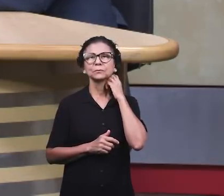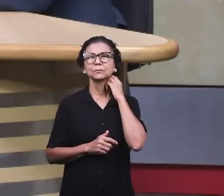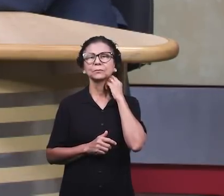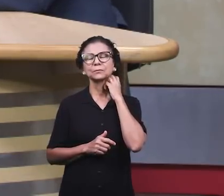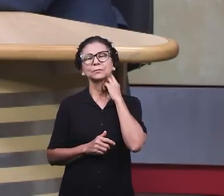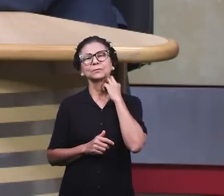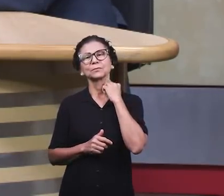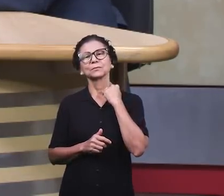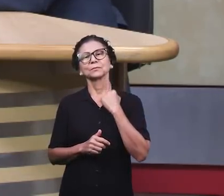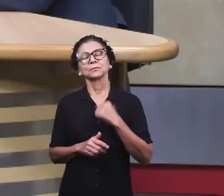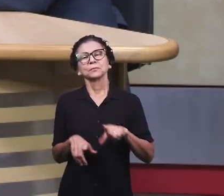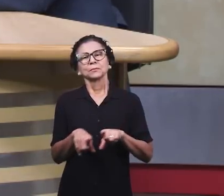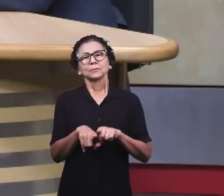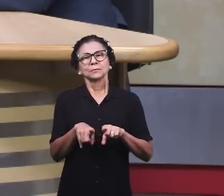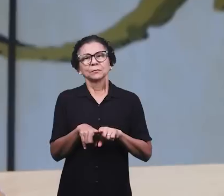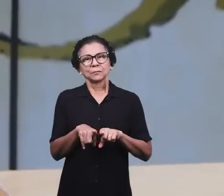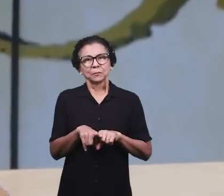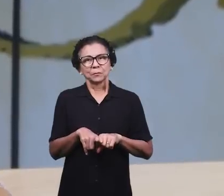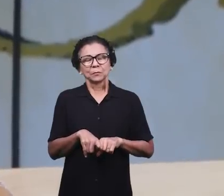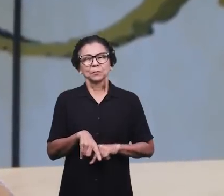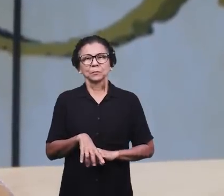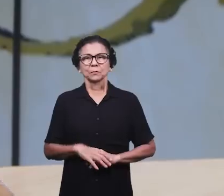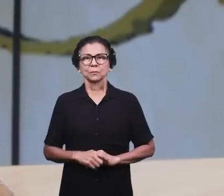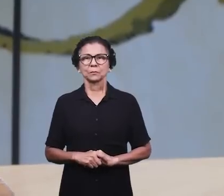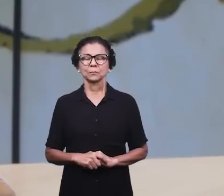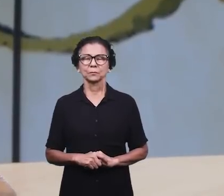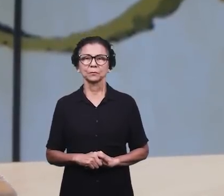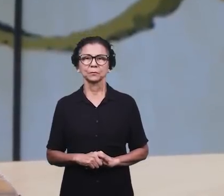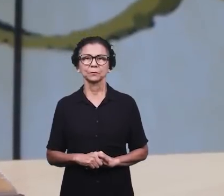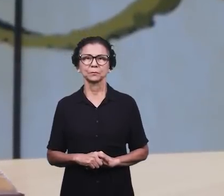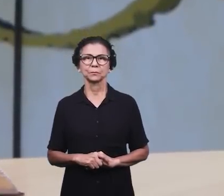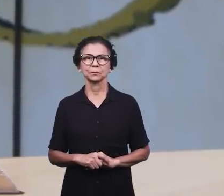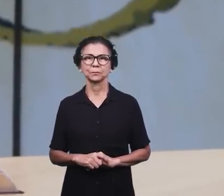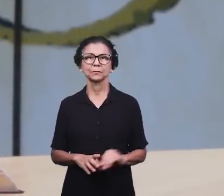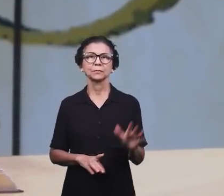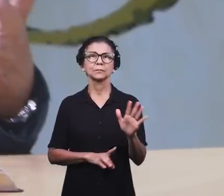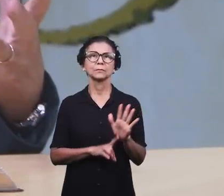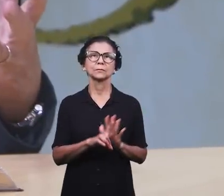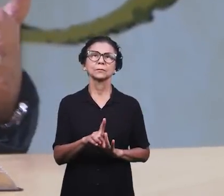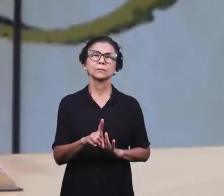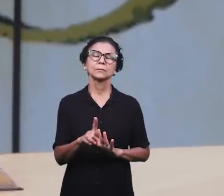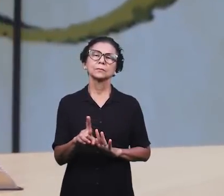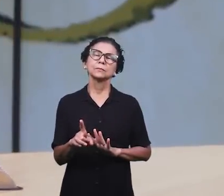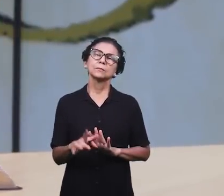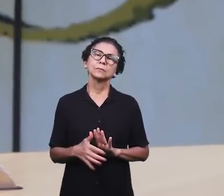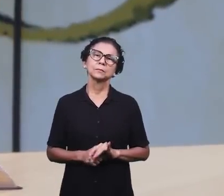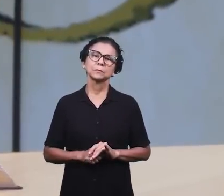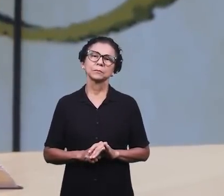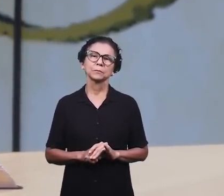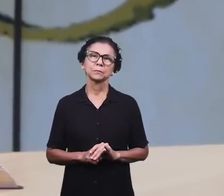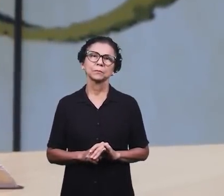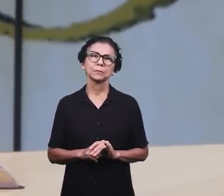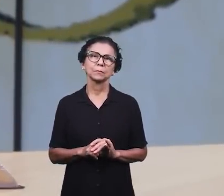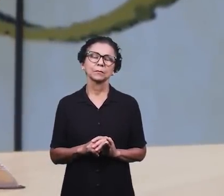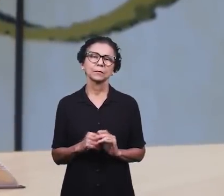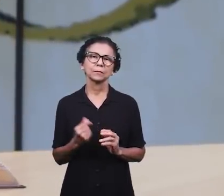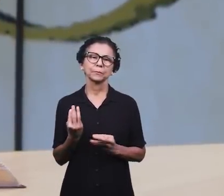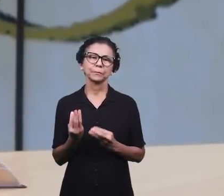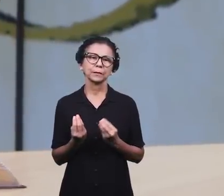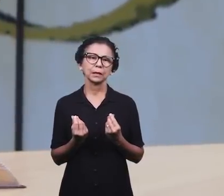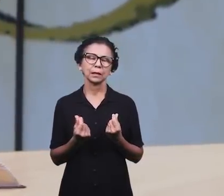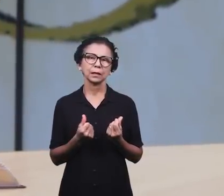outra pergunta que normalmente se faz, né, com relação ao culto profético, é como é que se processa, né, o culto profético,